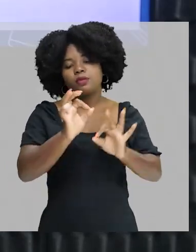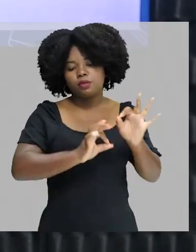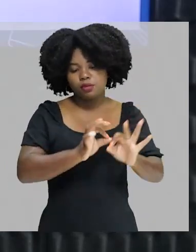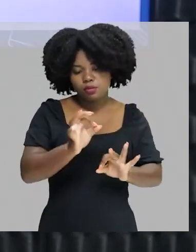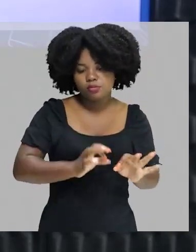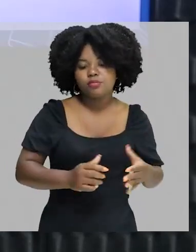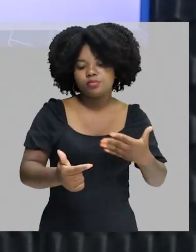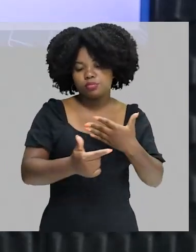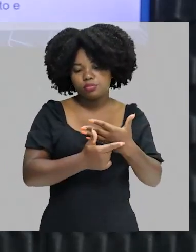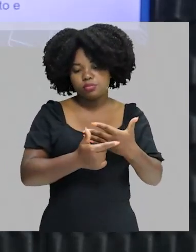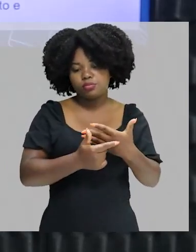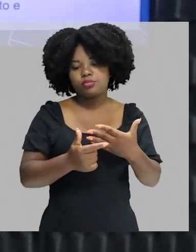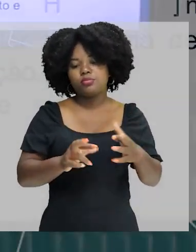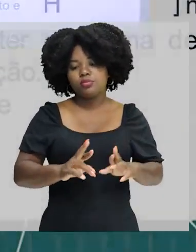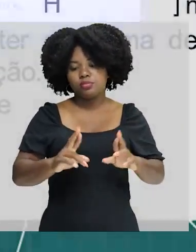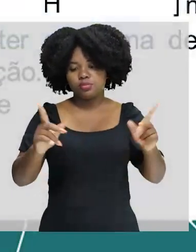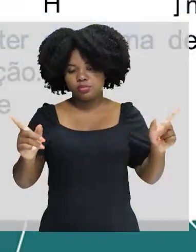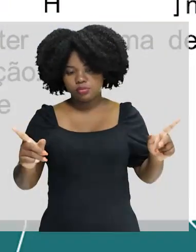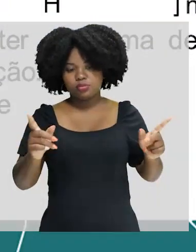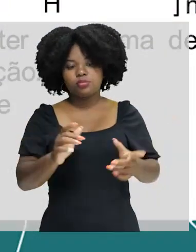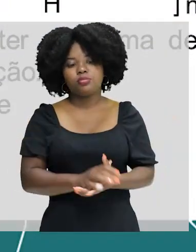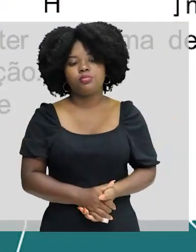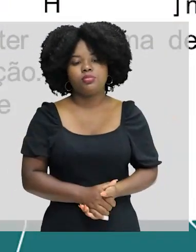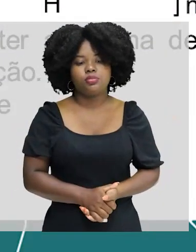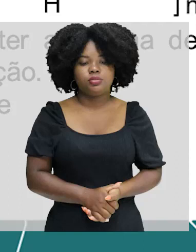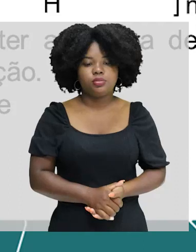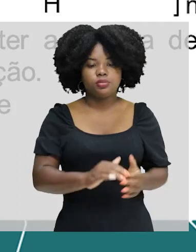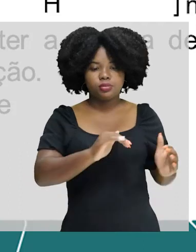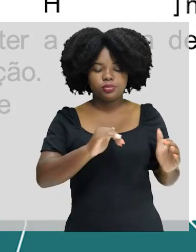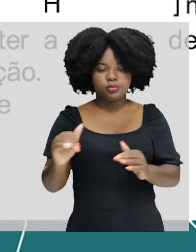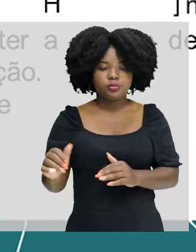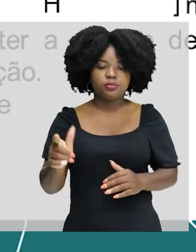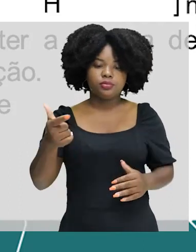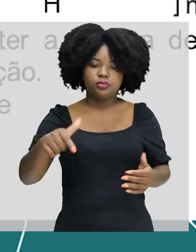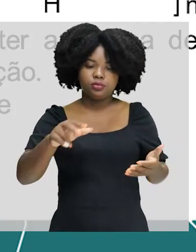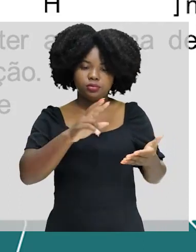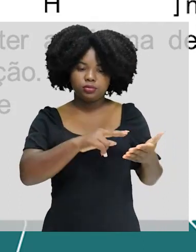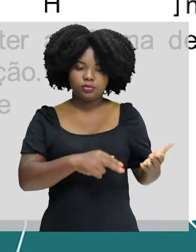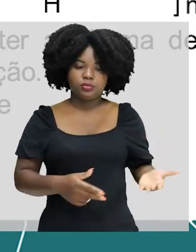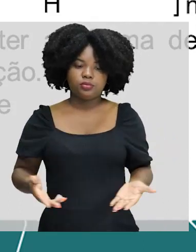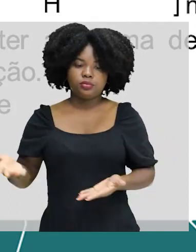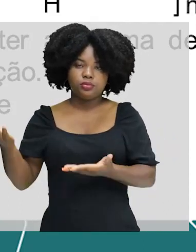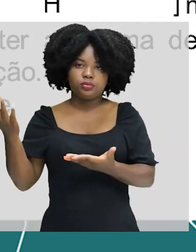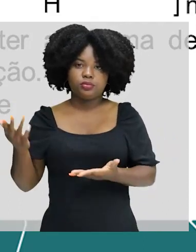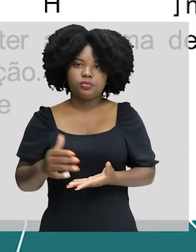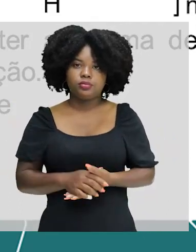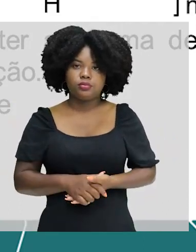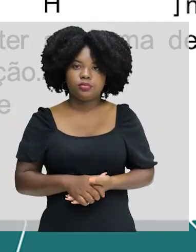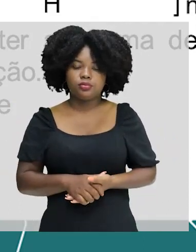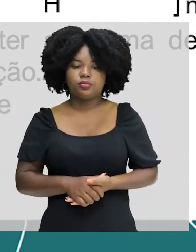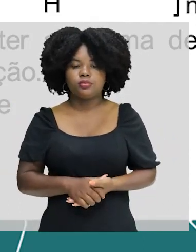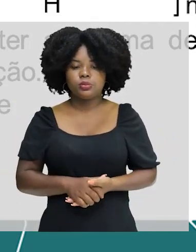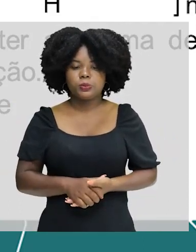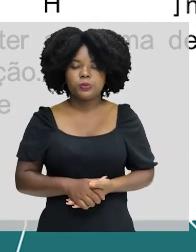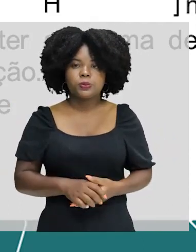função ou grupo funcional diferente, certo? Então aqui nós temos, olha